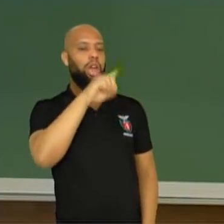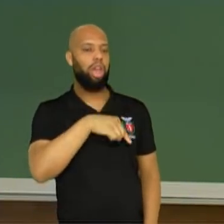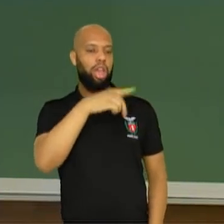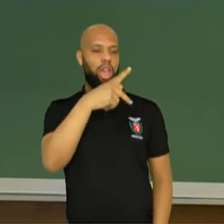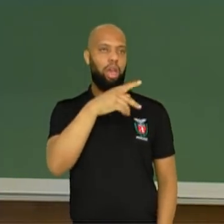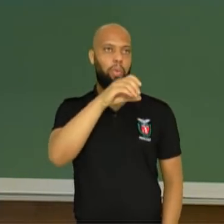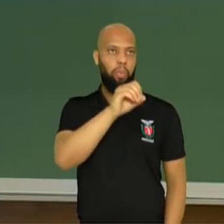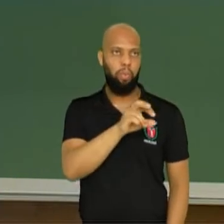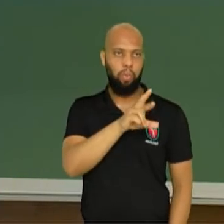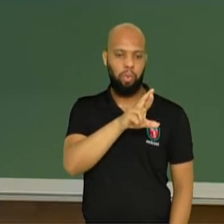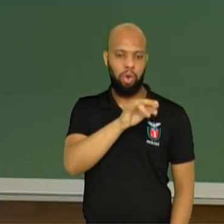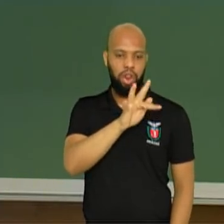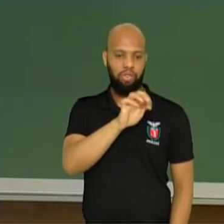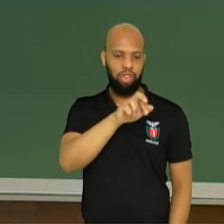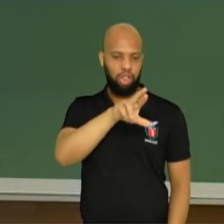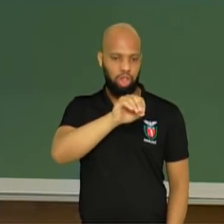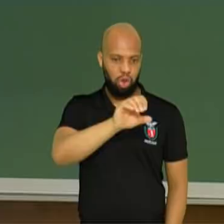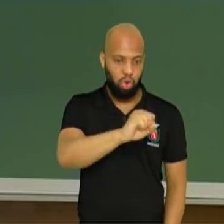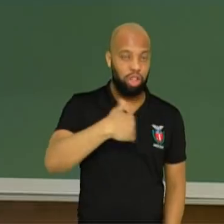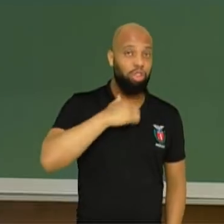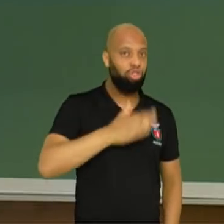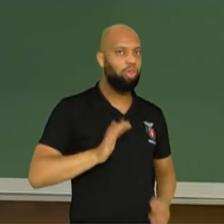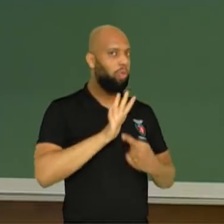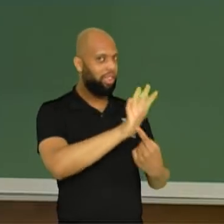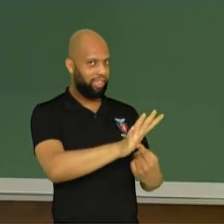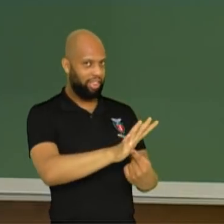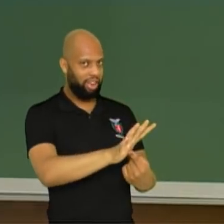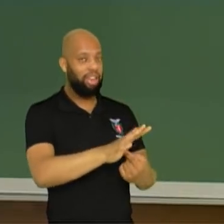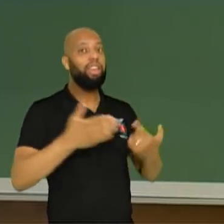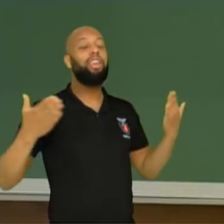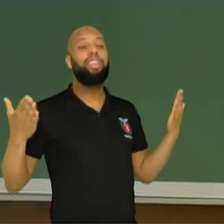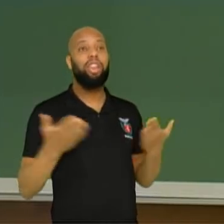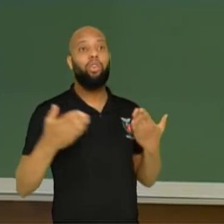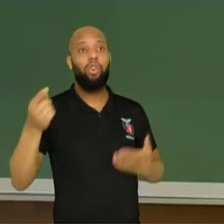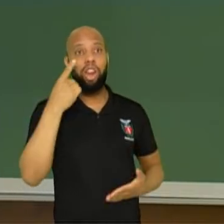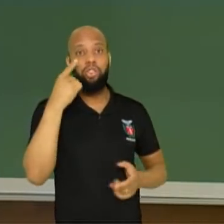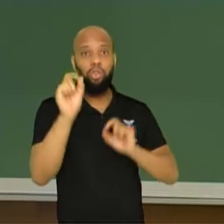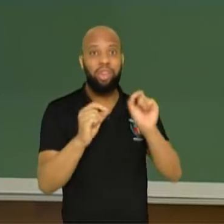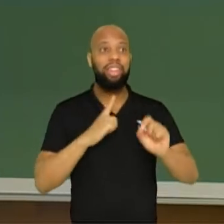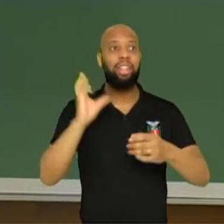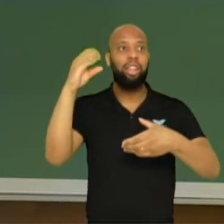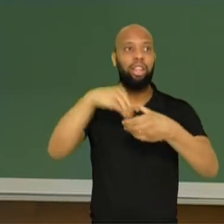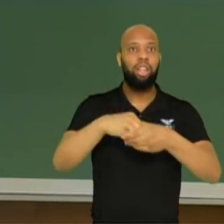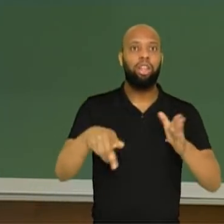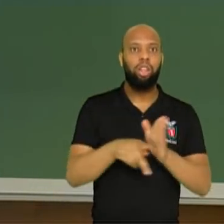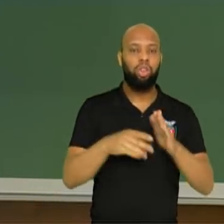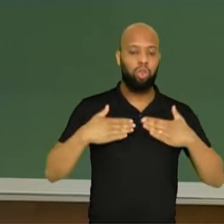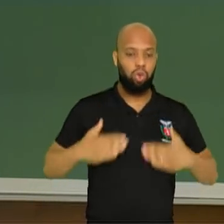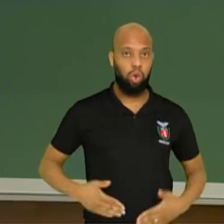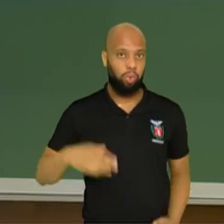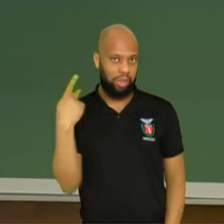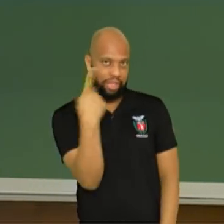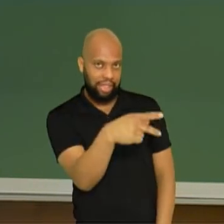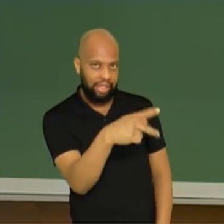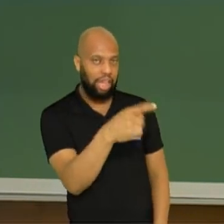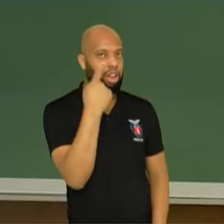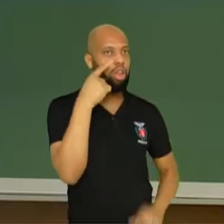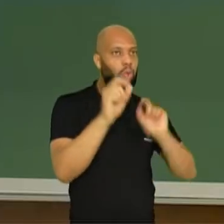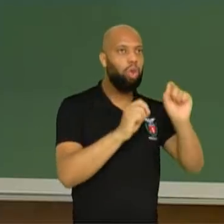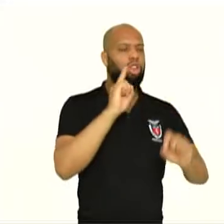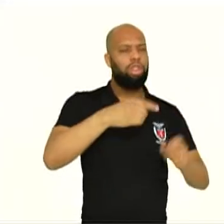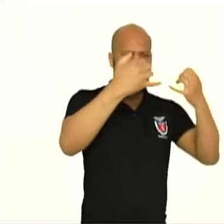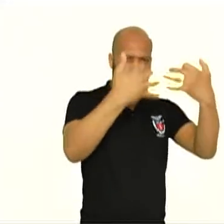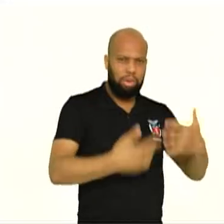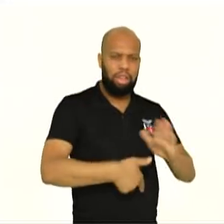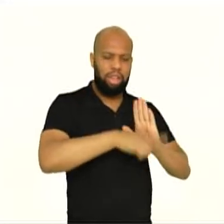animalzinho de verdade, mó bonitinho. E agora a gente vai entender as partes que compreendem o corpo dele. Eu te falei que ele tem